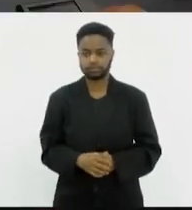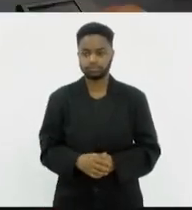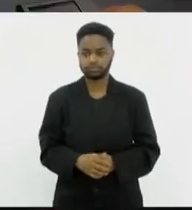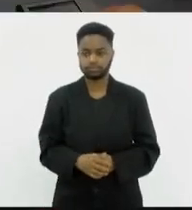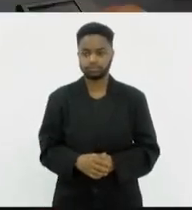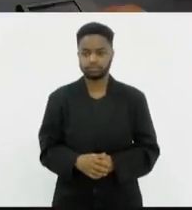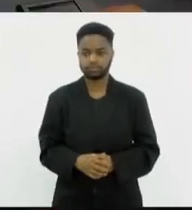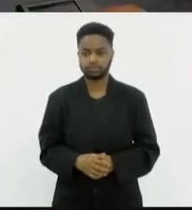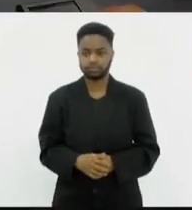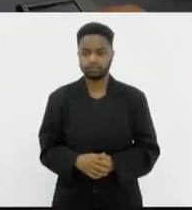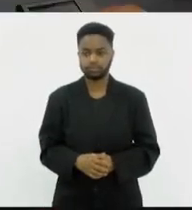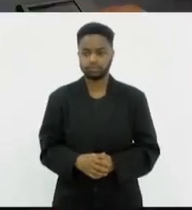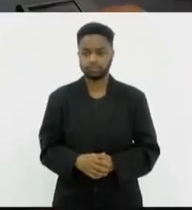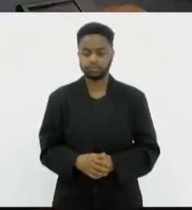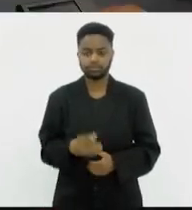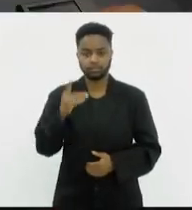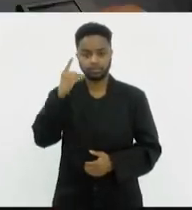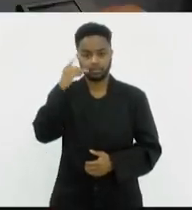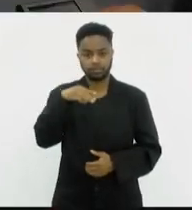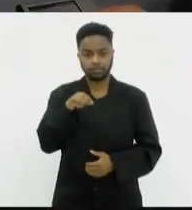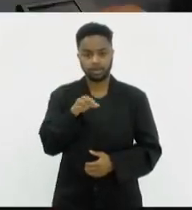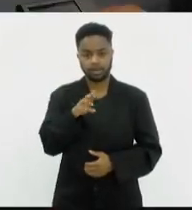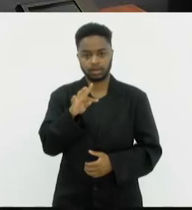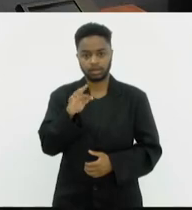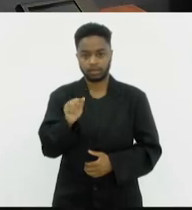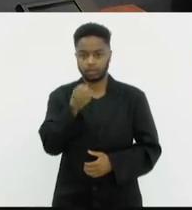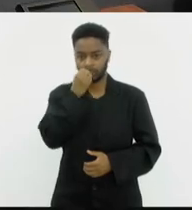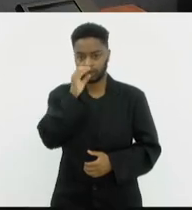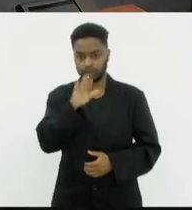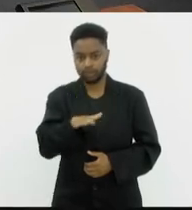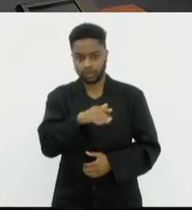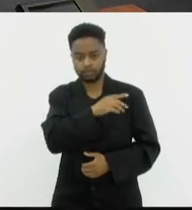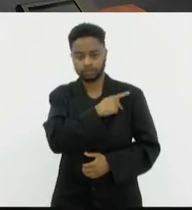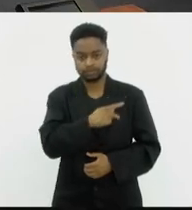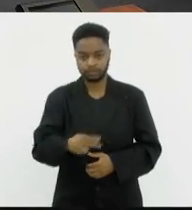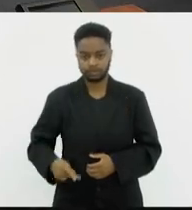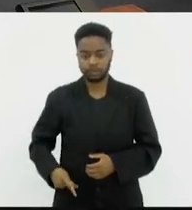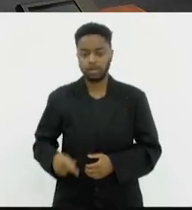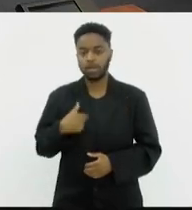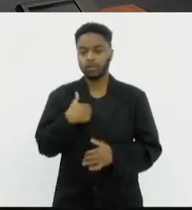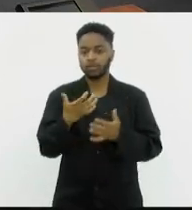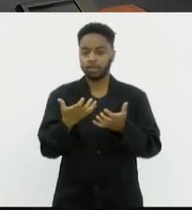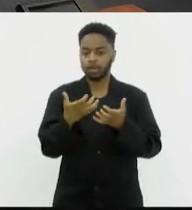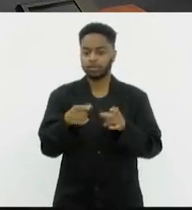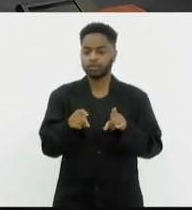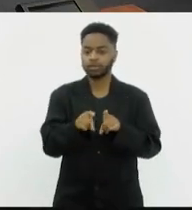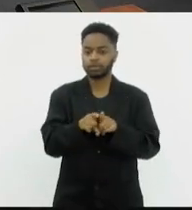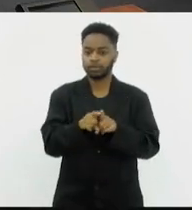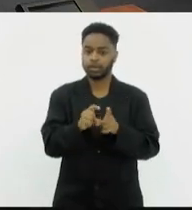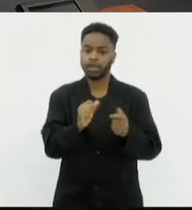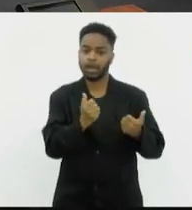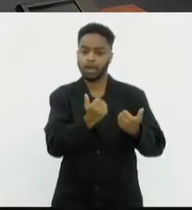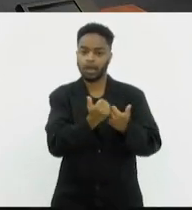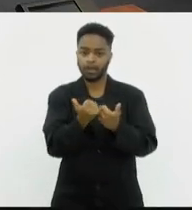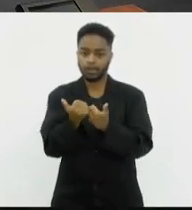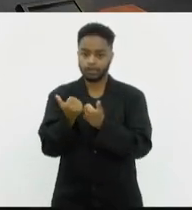Presidente. Deputada Marta Rocha, por favor. Boa tarde, presidente. Boa tarde. Eu quero também fazer coro